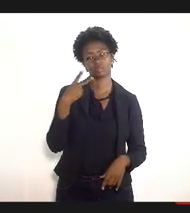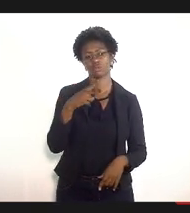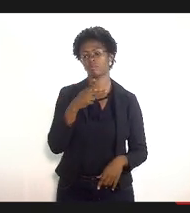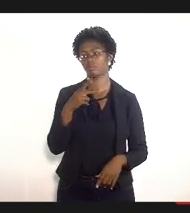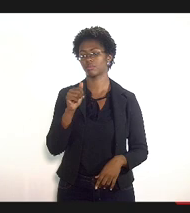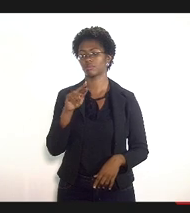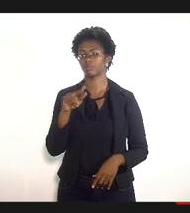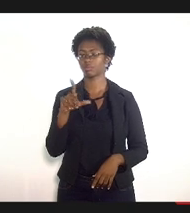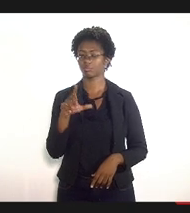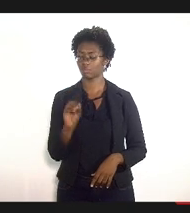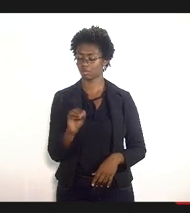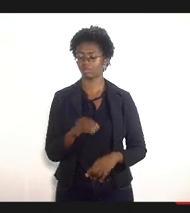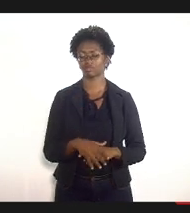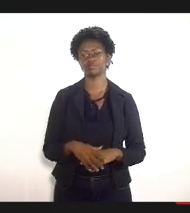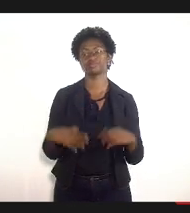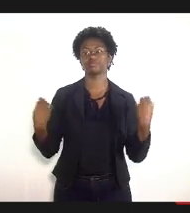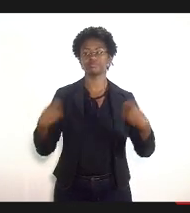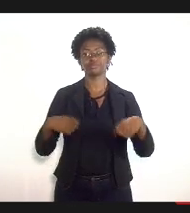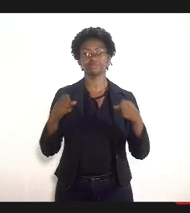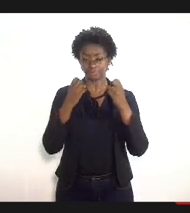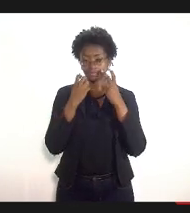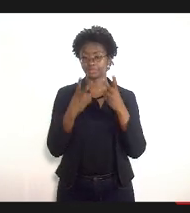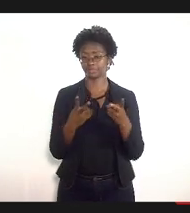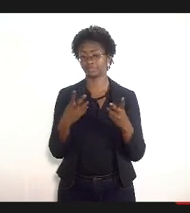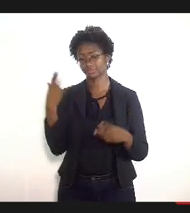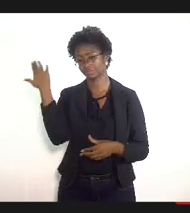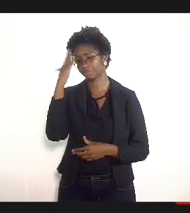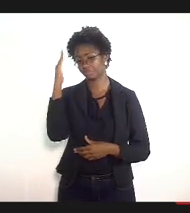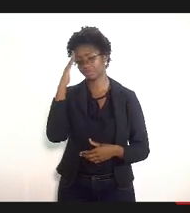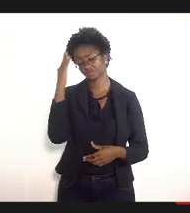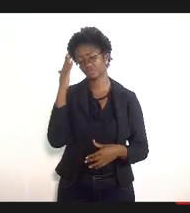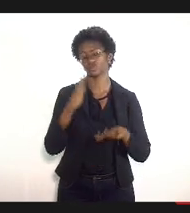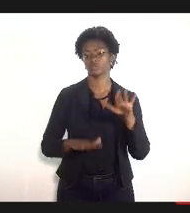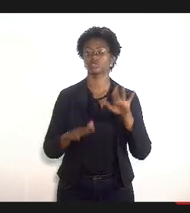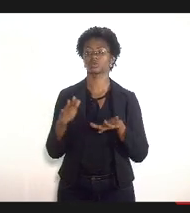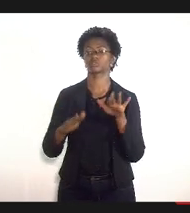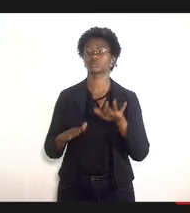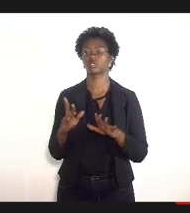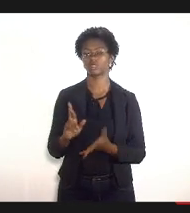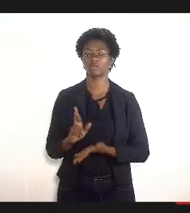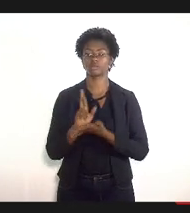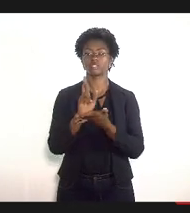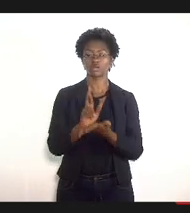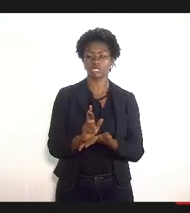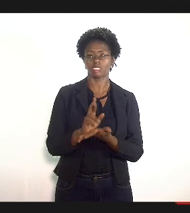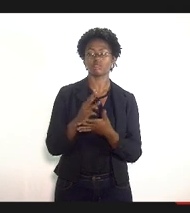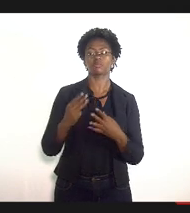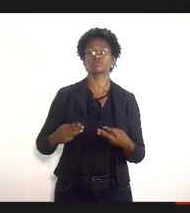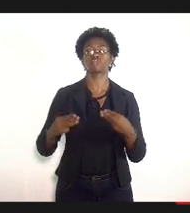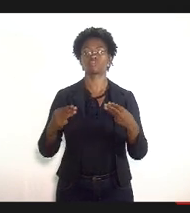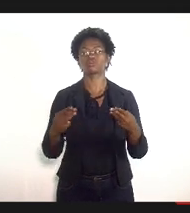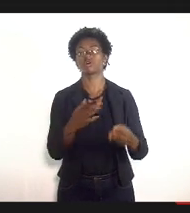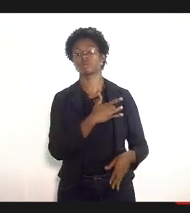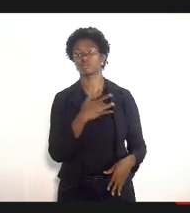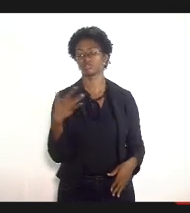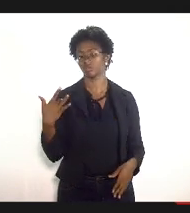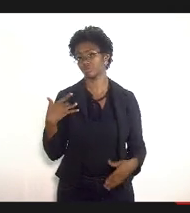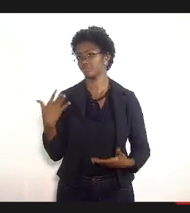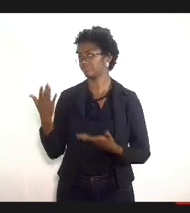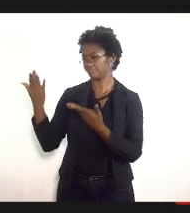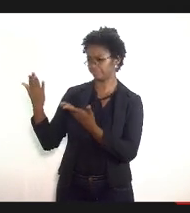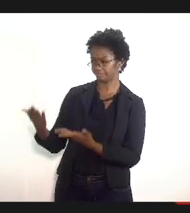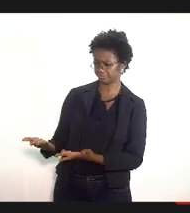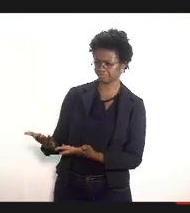É, nós temos que ver, apesar do representante do Ministério da Saúde, que, aliás, é uma